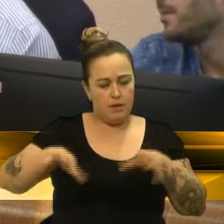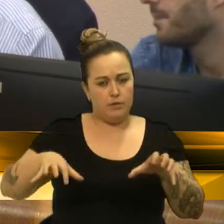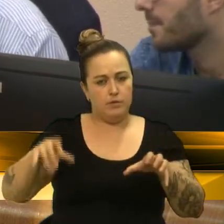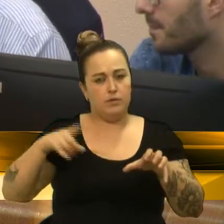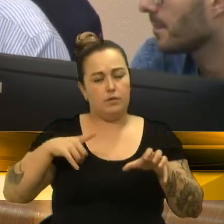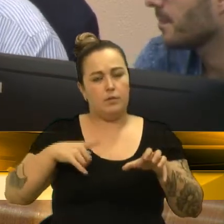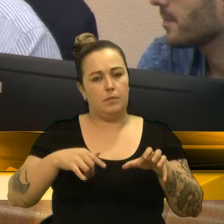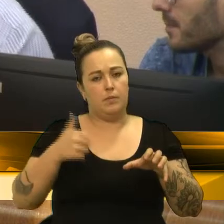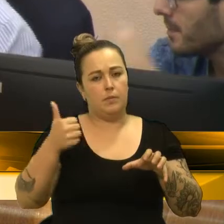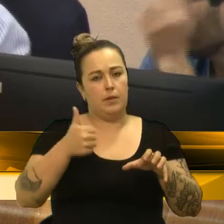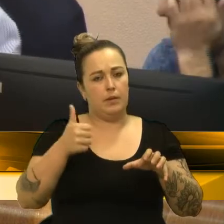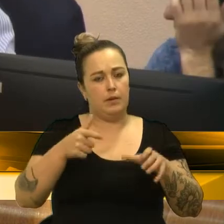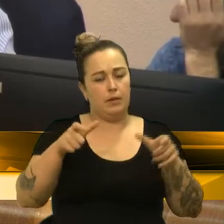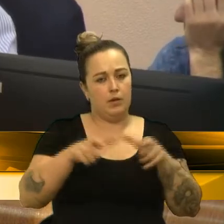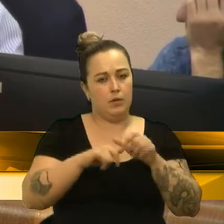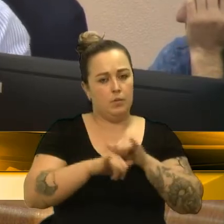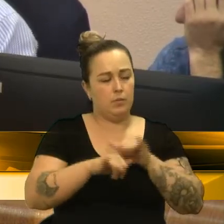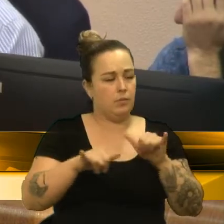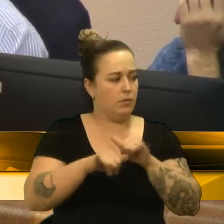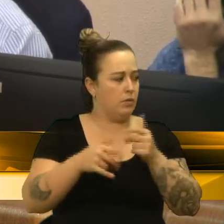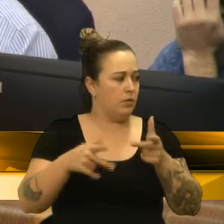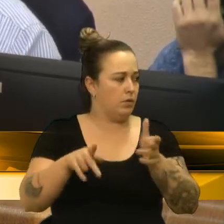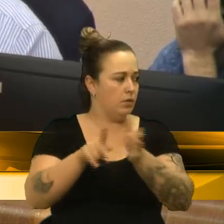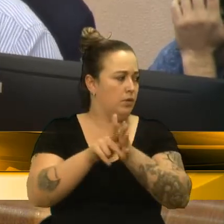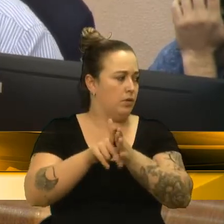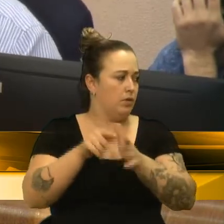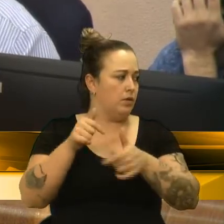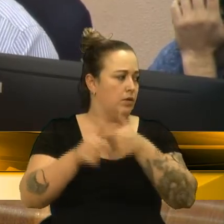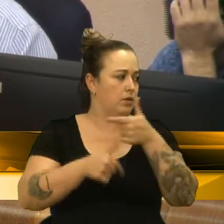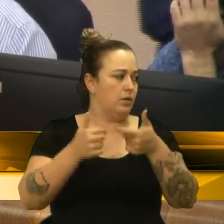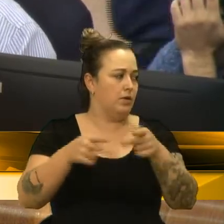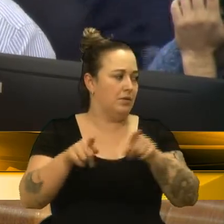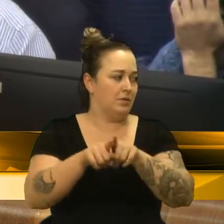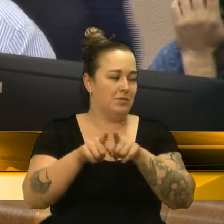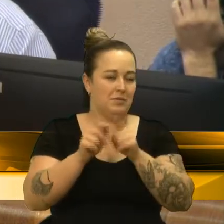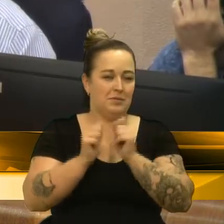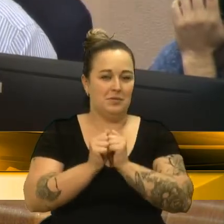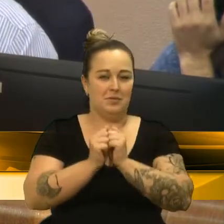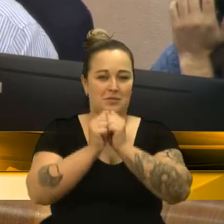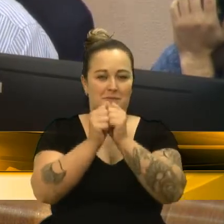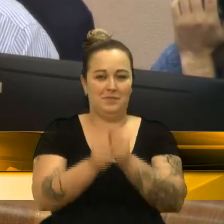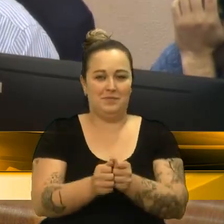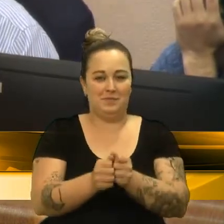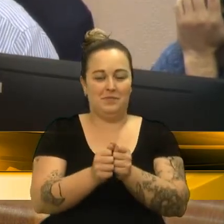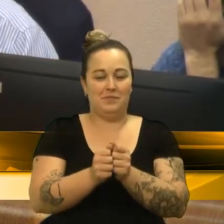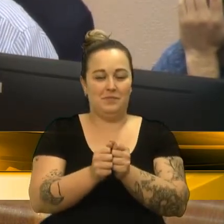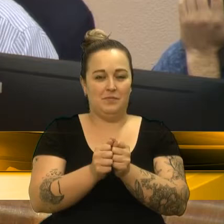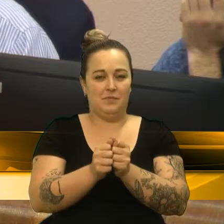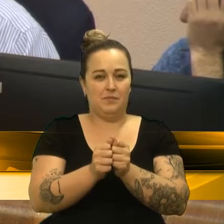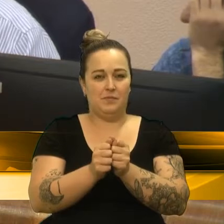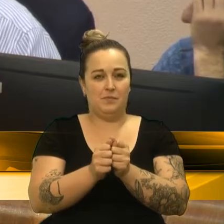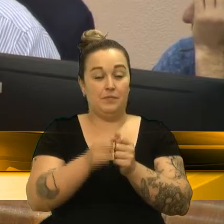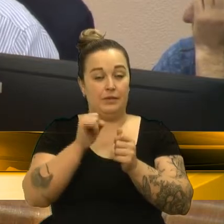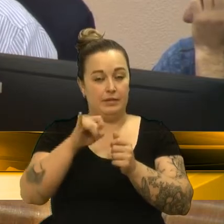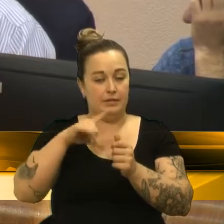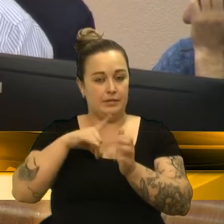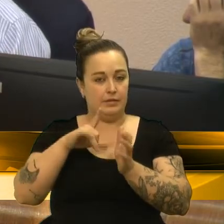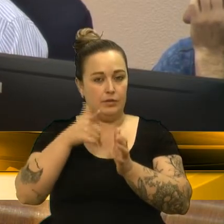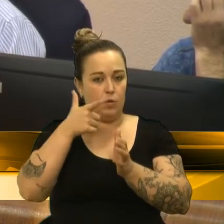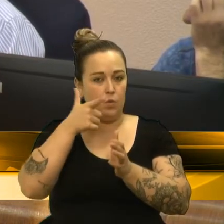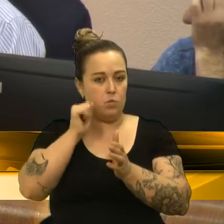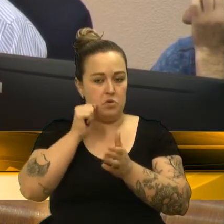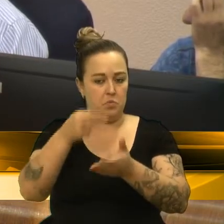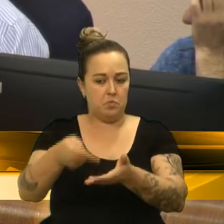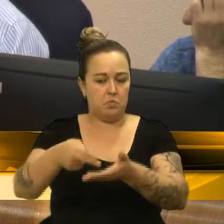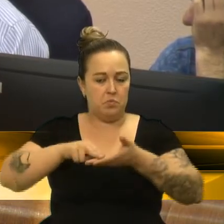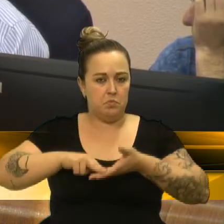Primeiro, pequenas comunicações. Segundo, grande expediente. Terceiro, ordem do dia. E quarto, pequeno expediente. Em caso a notificação não veio